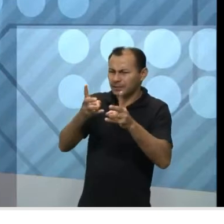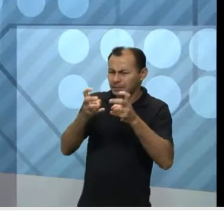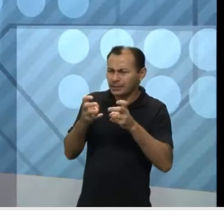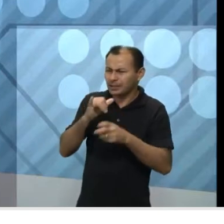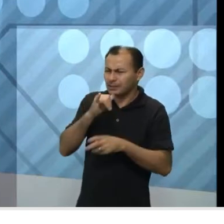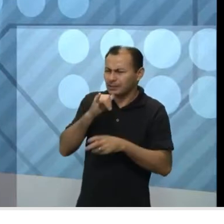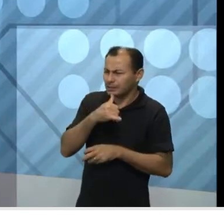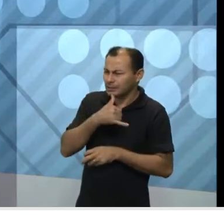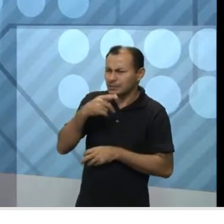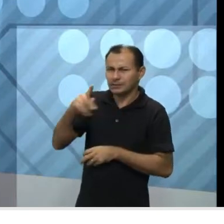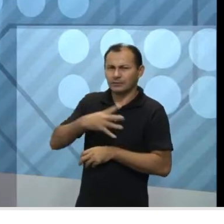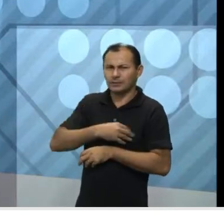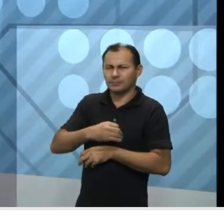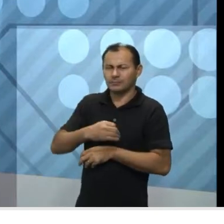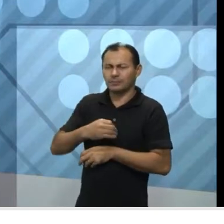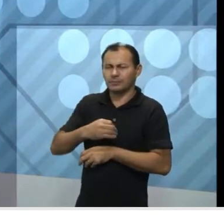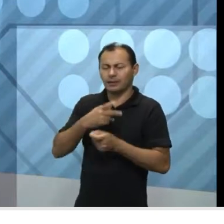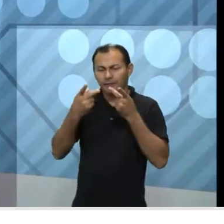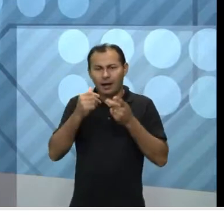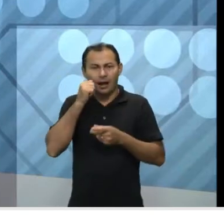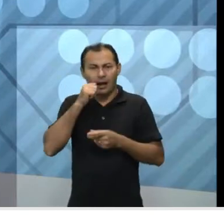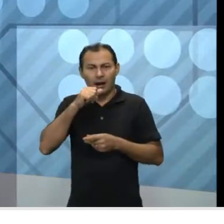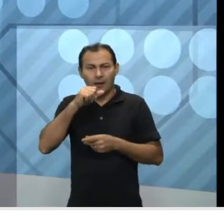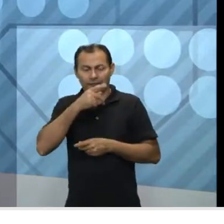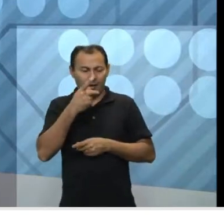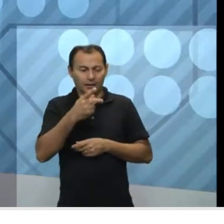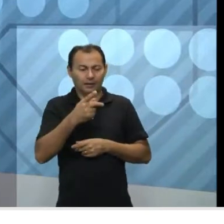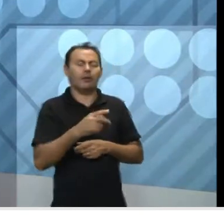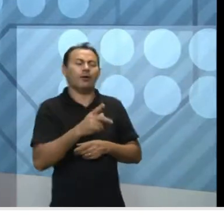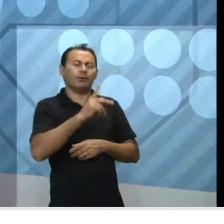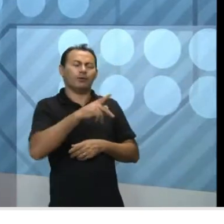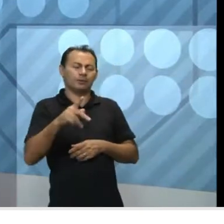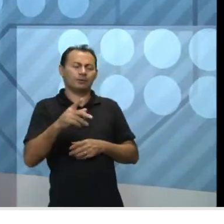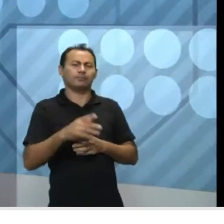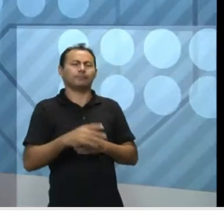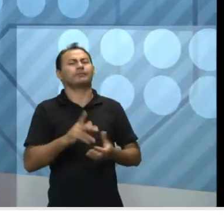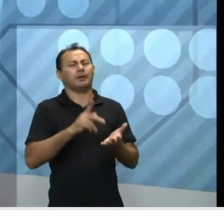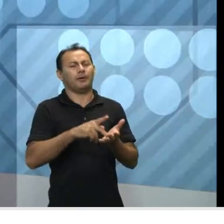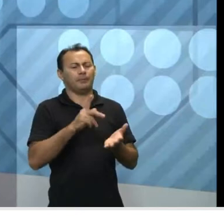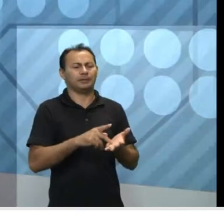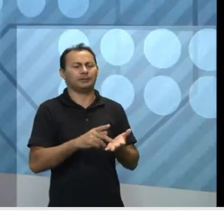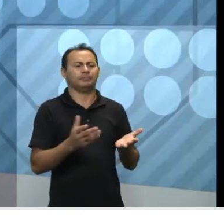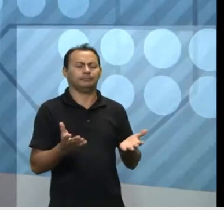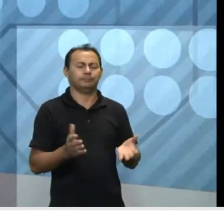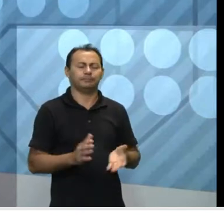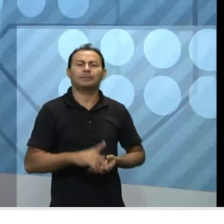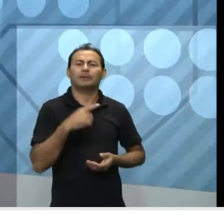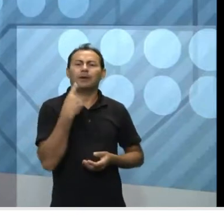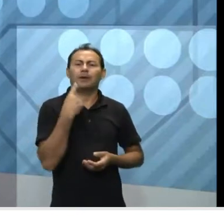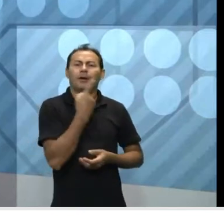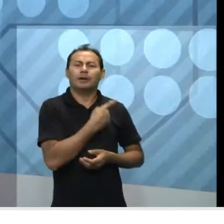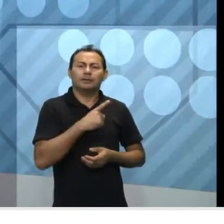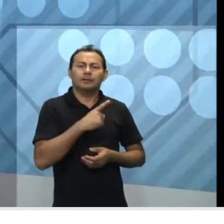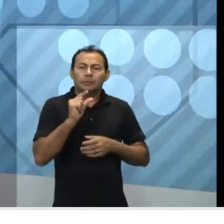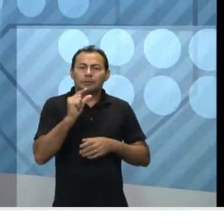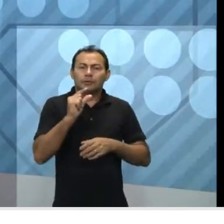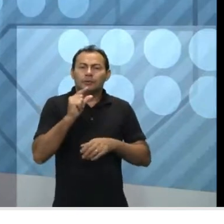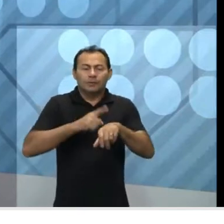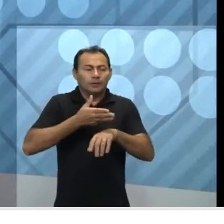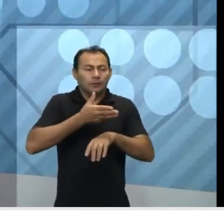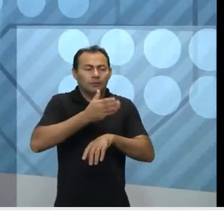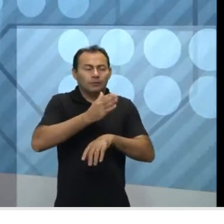fala: olha, Clarice, né, professora, realmente é porque nós tivemos recentemente o resultado dos